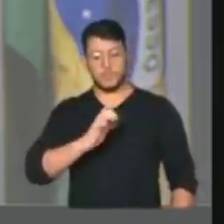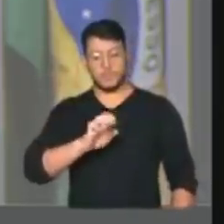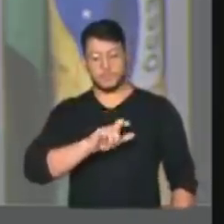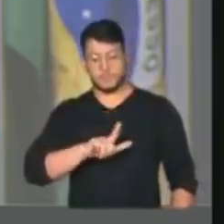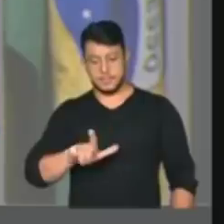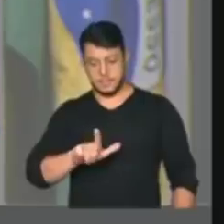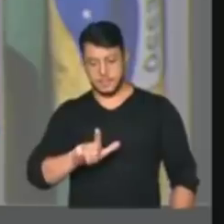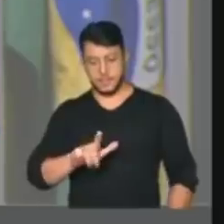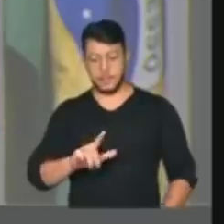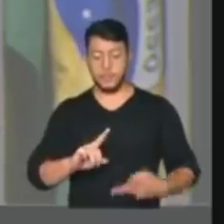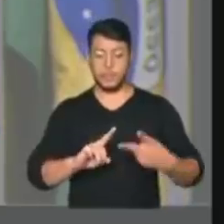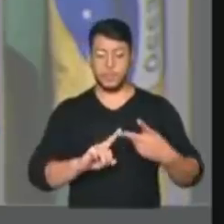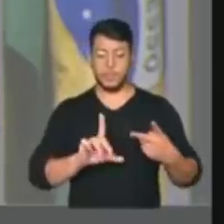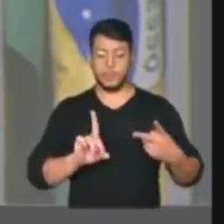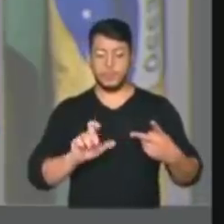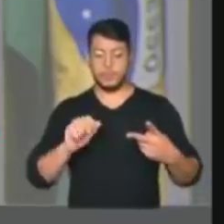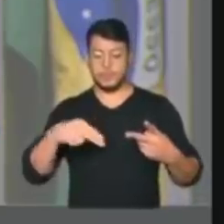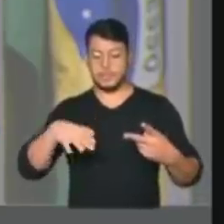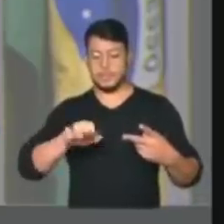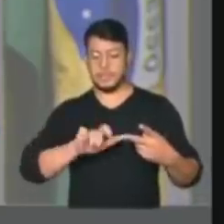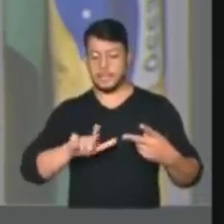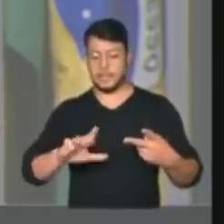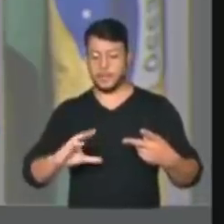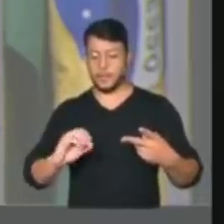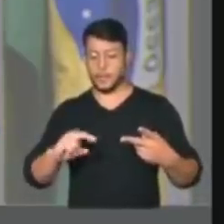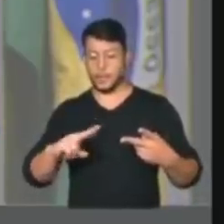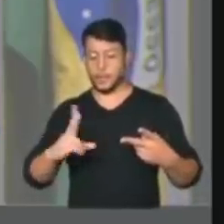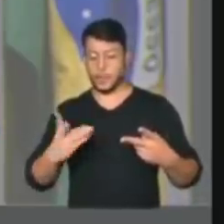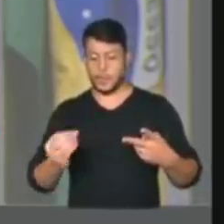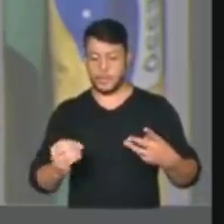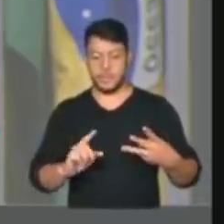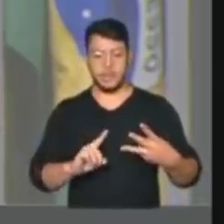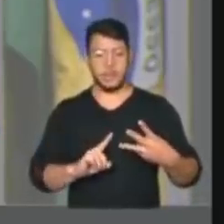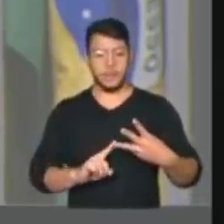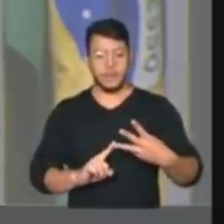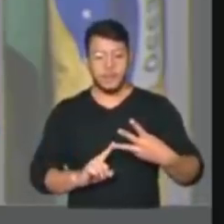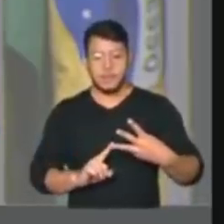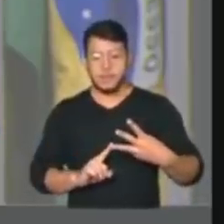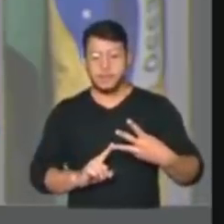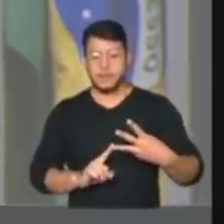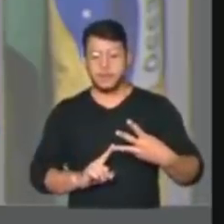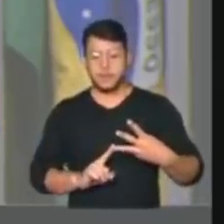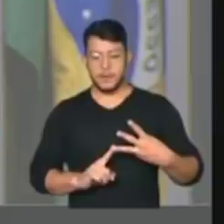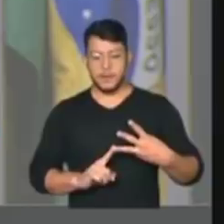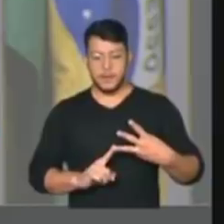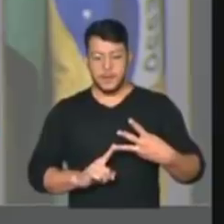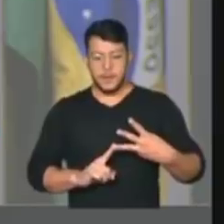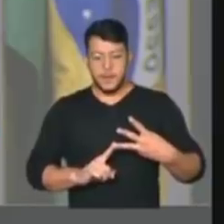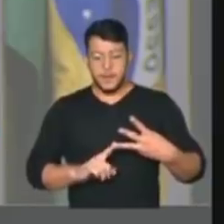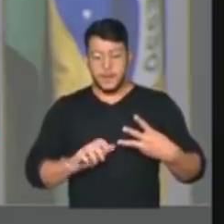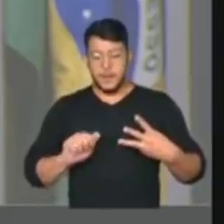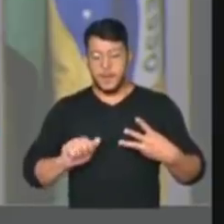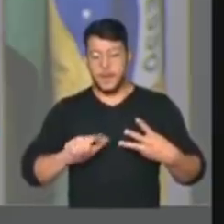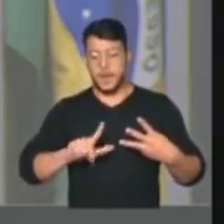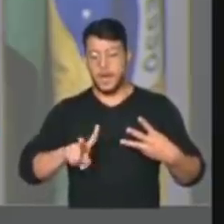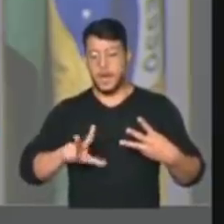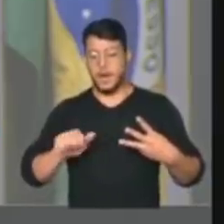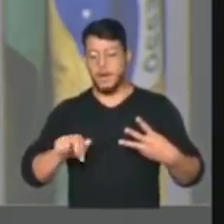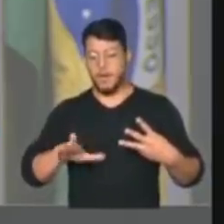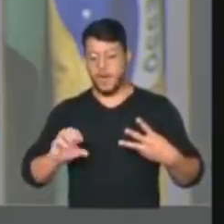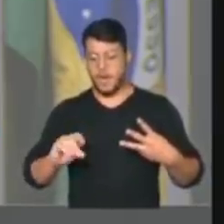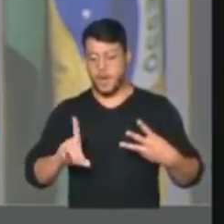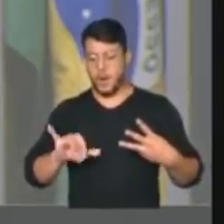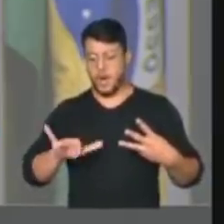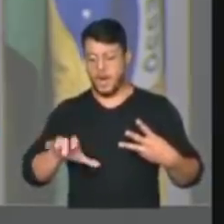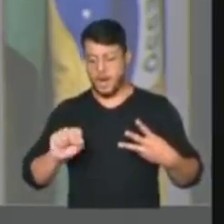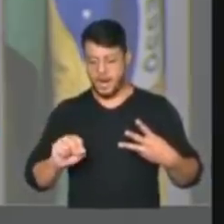deputado daniel coelho representando cidadania do podermos também na figura do líder no senado alvaro dias todos eles